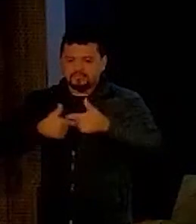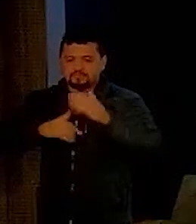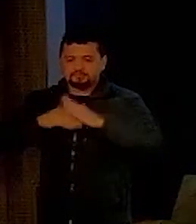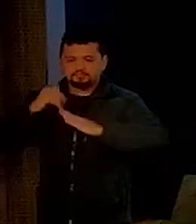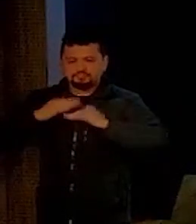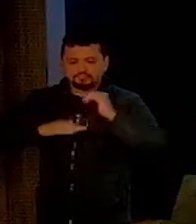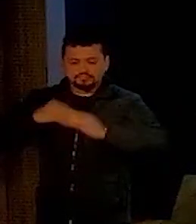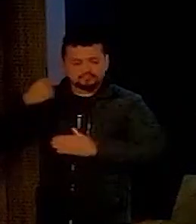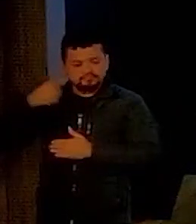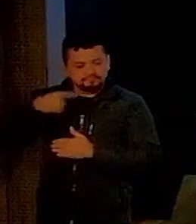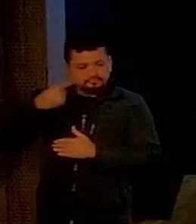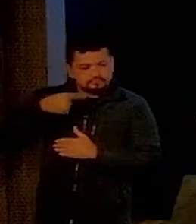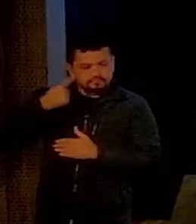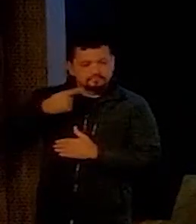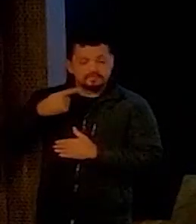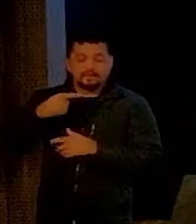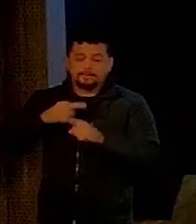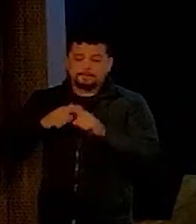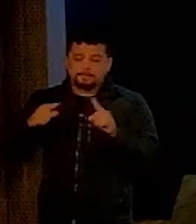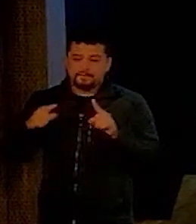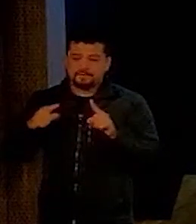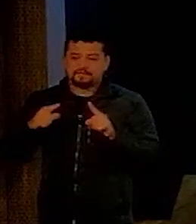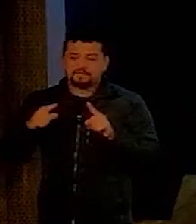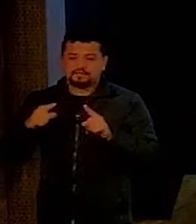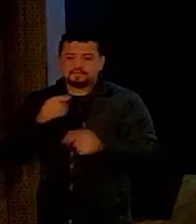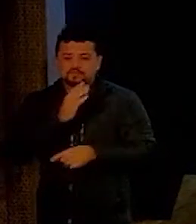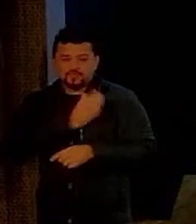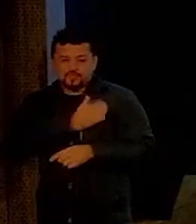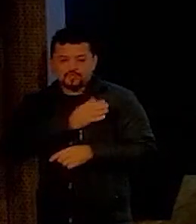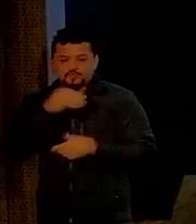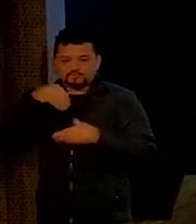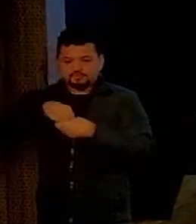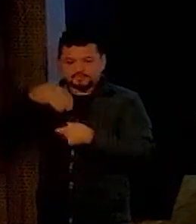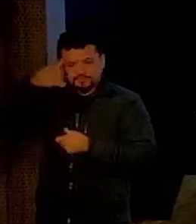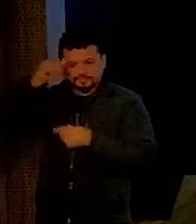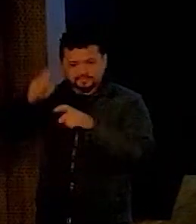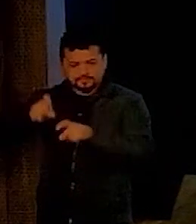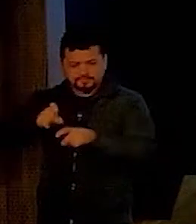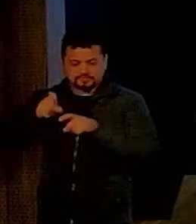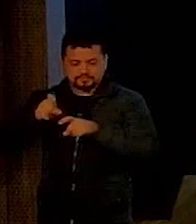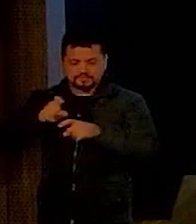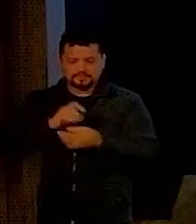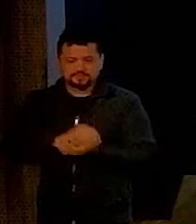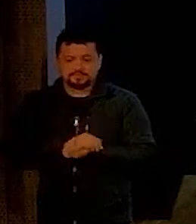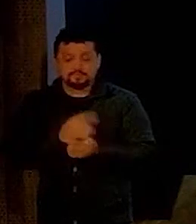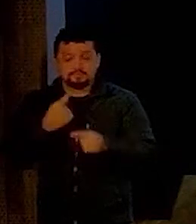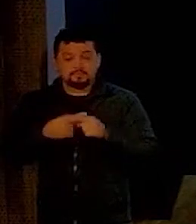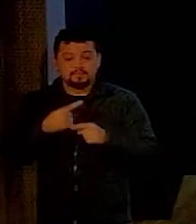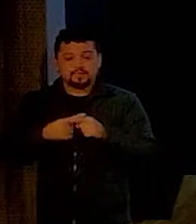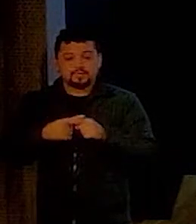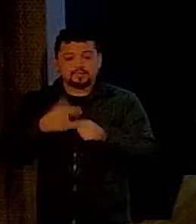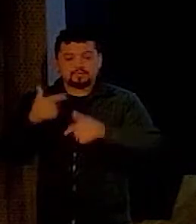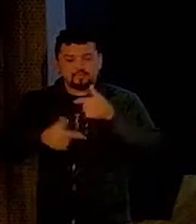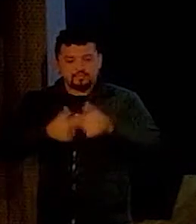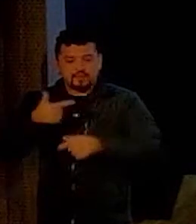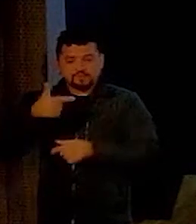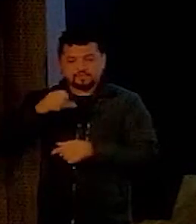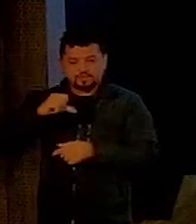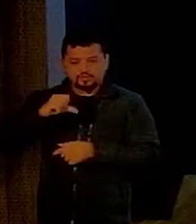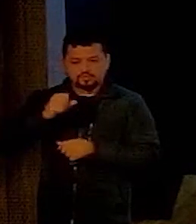e Fazendeiro de coração porque eu sou advogado Há 29 anos